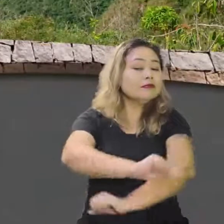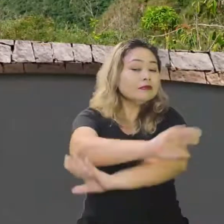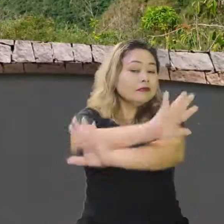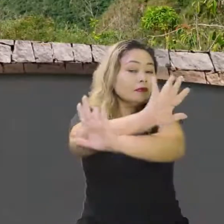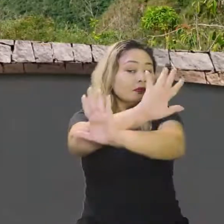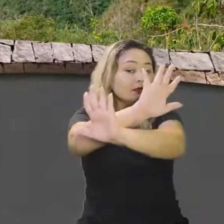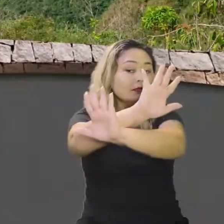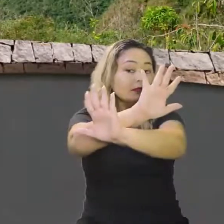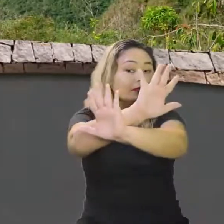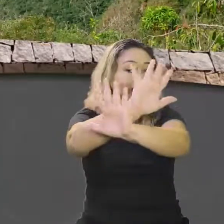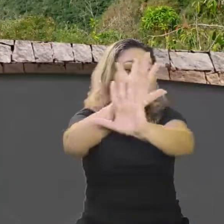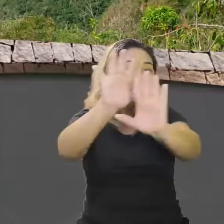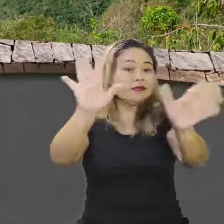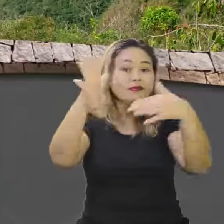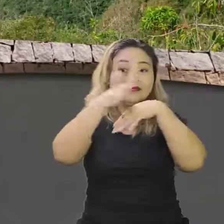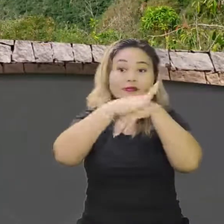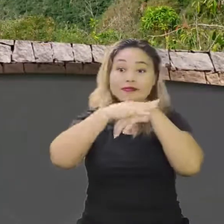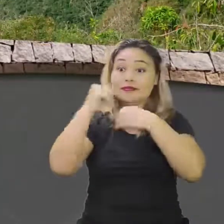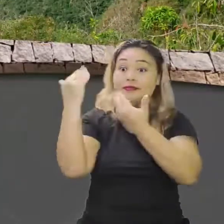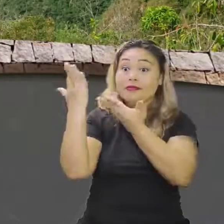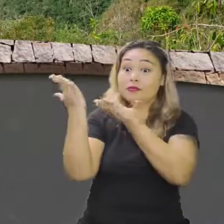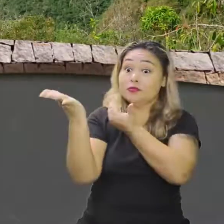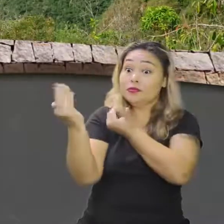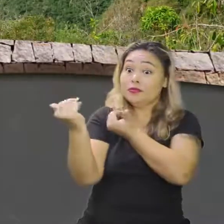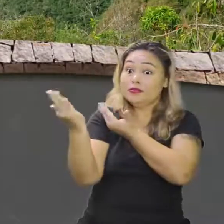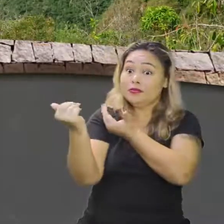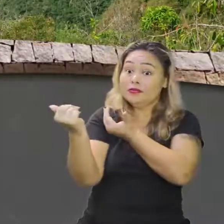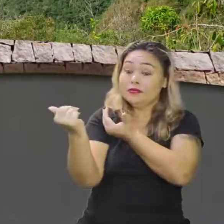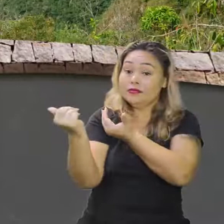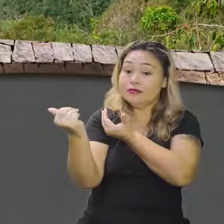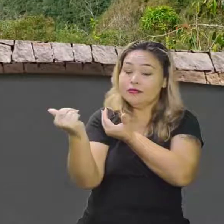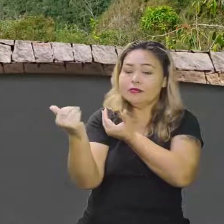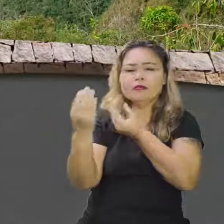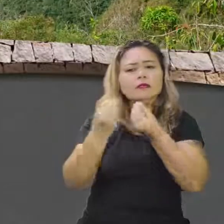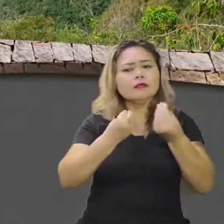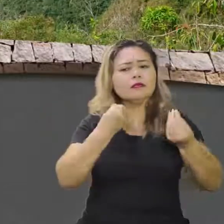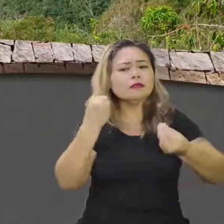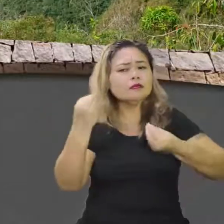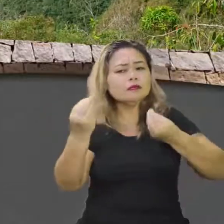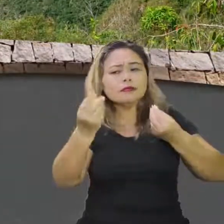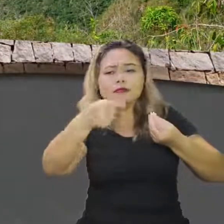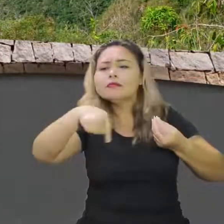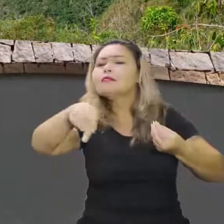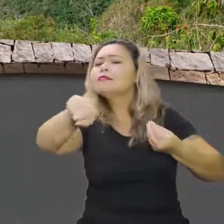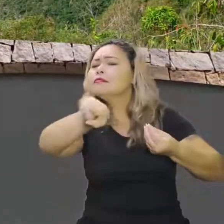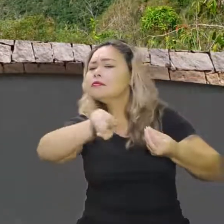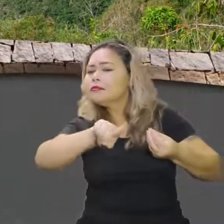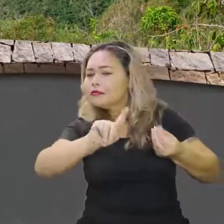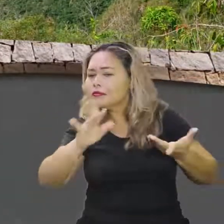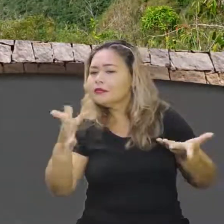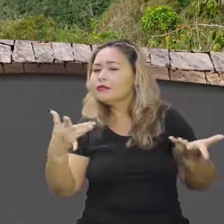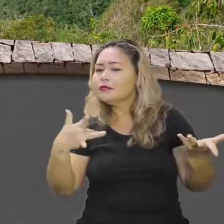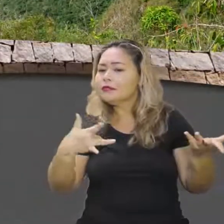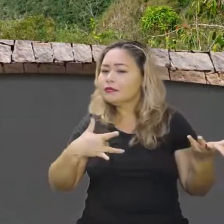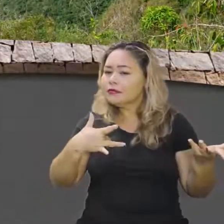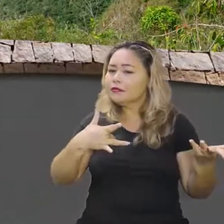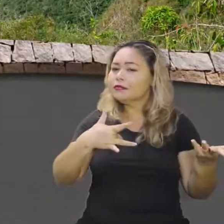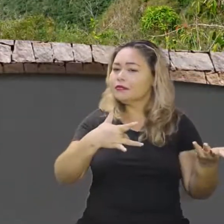Olá, meu querido jovem, como é que estão